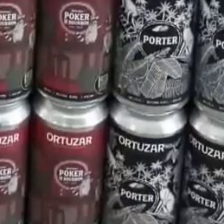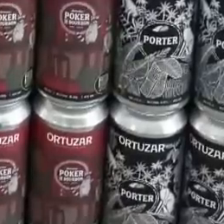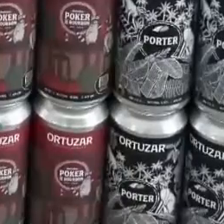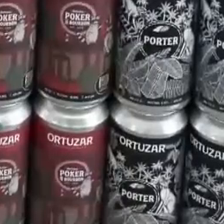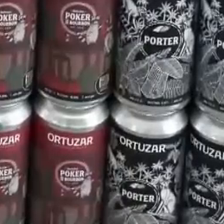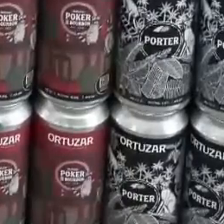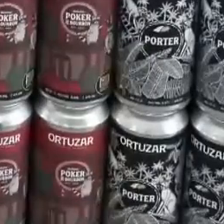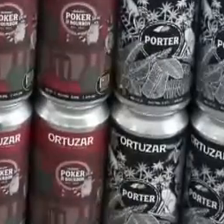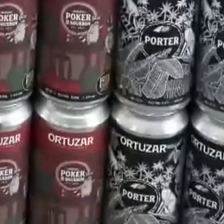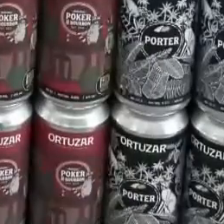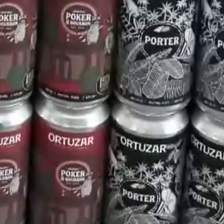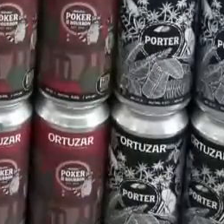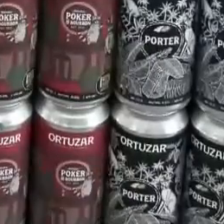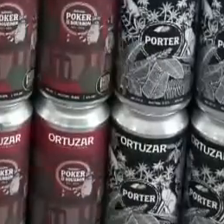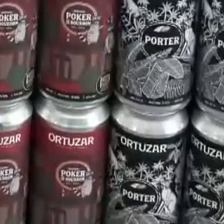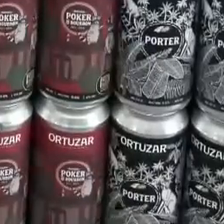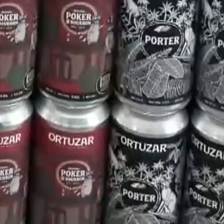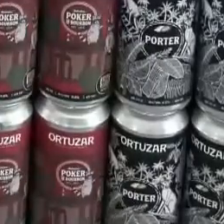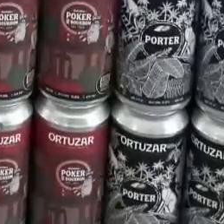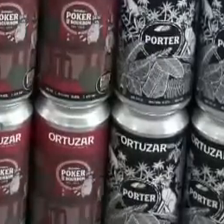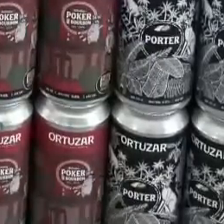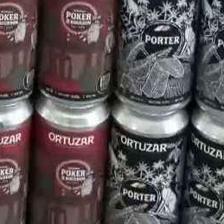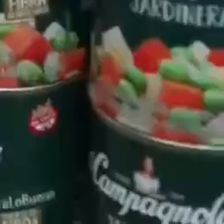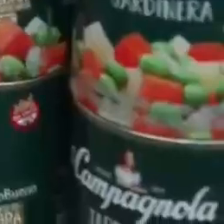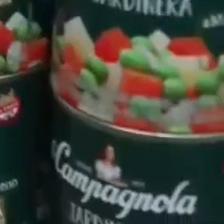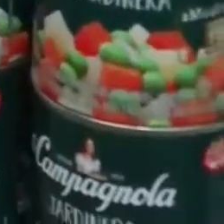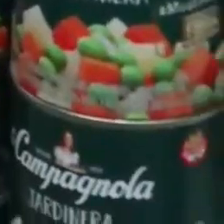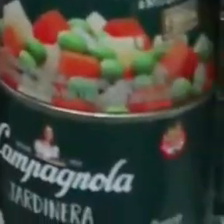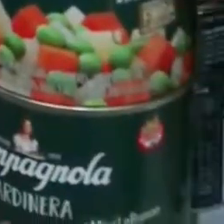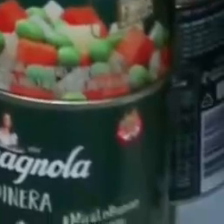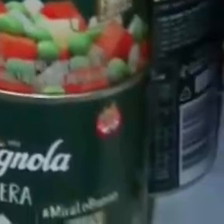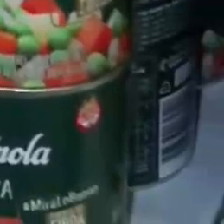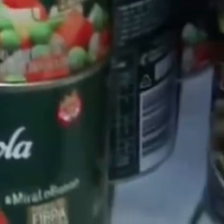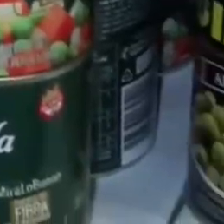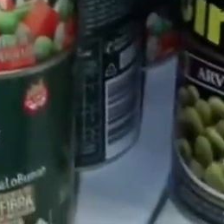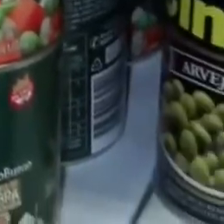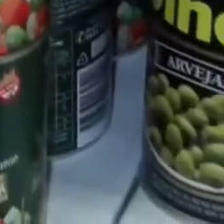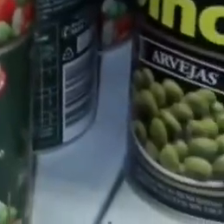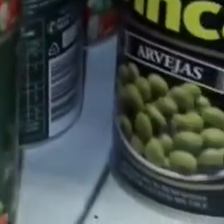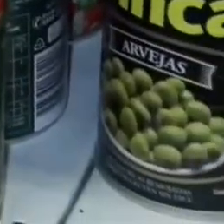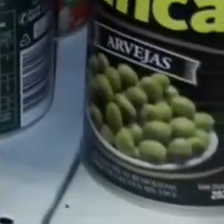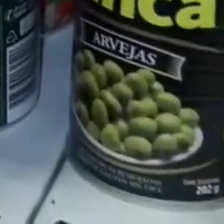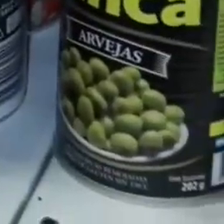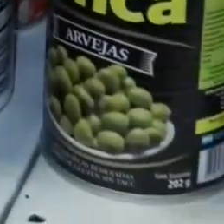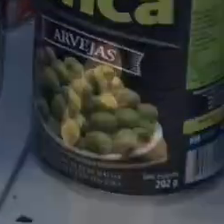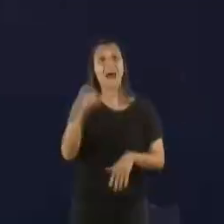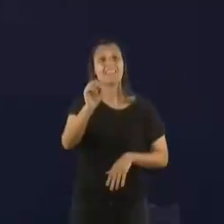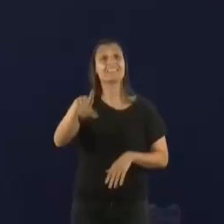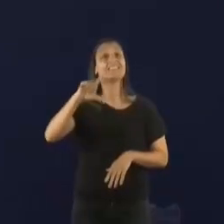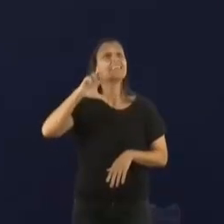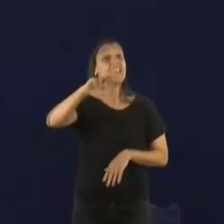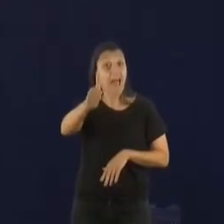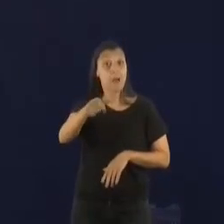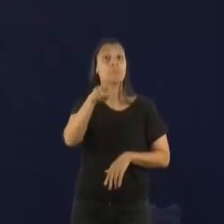estatístico de importação a fim de eliminar obstáculos burocráticos ao comércio de importação no PA sulamericano